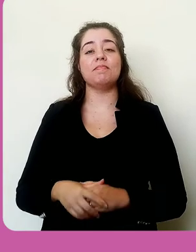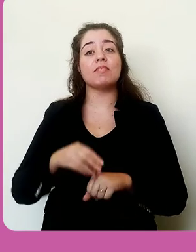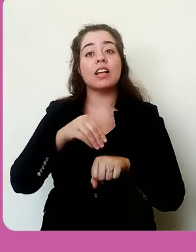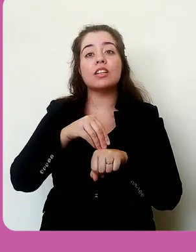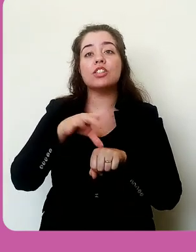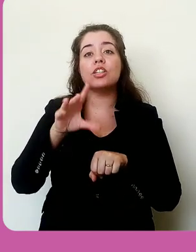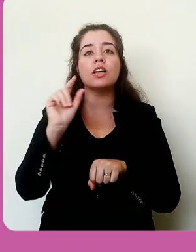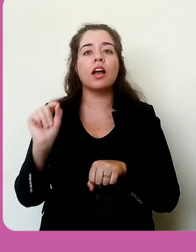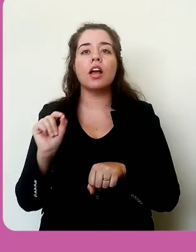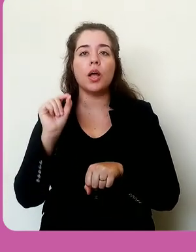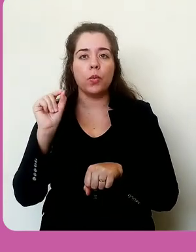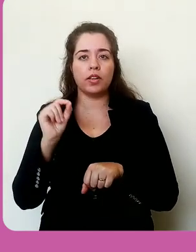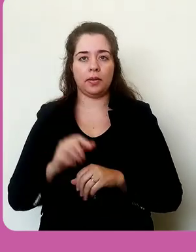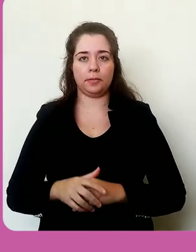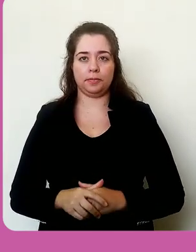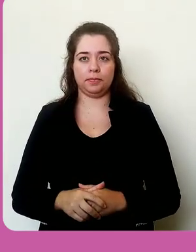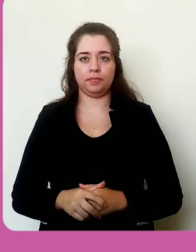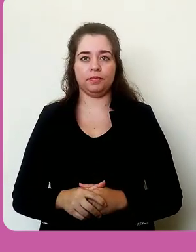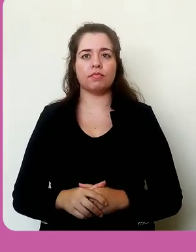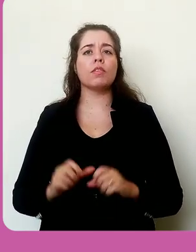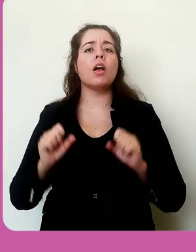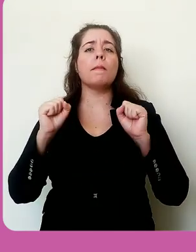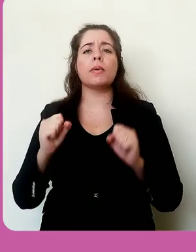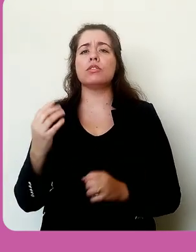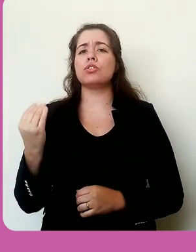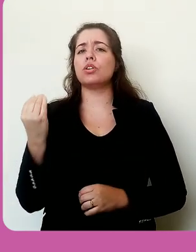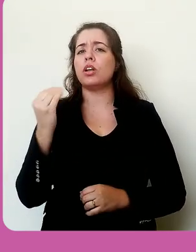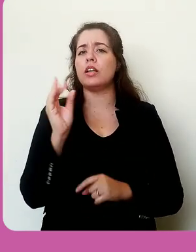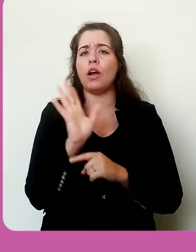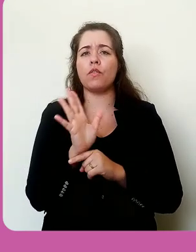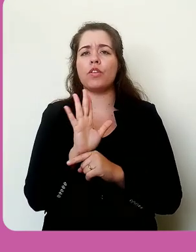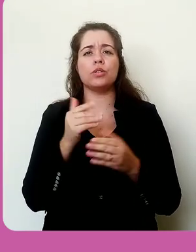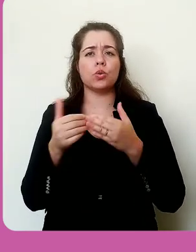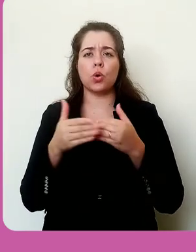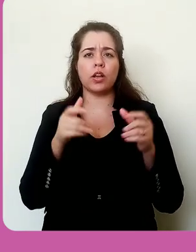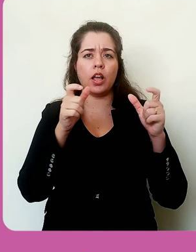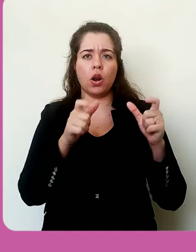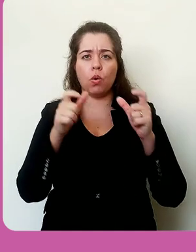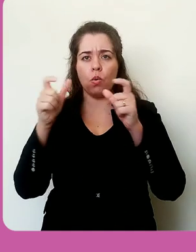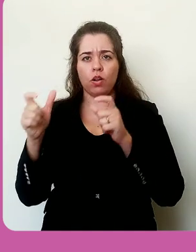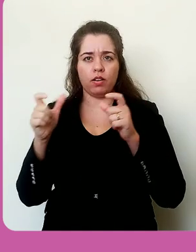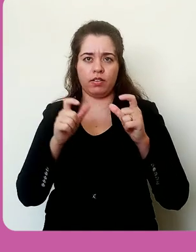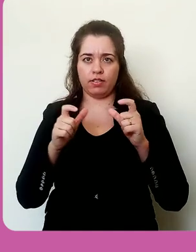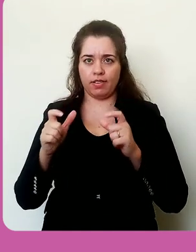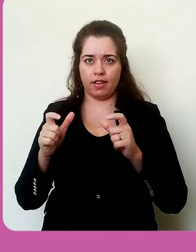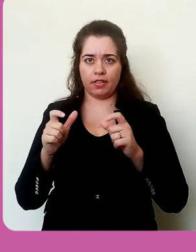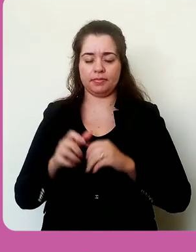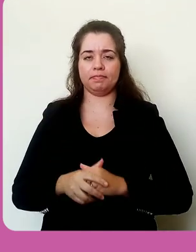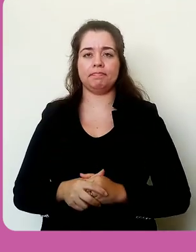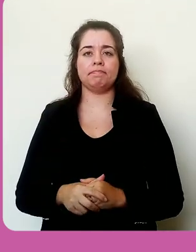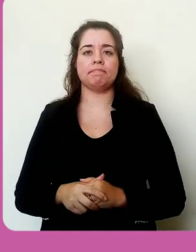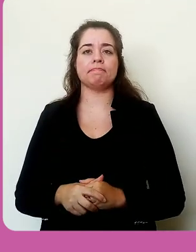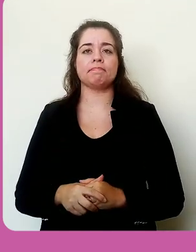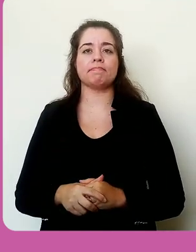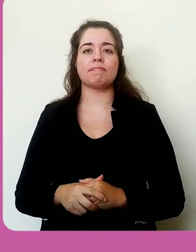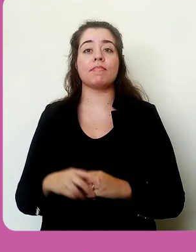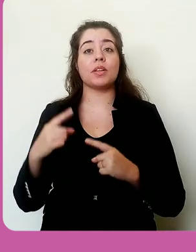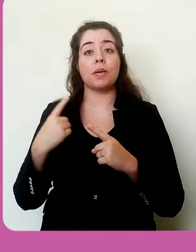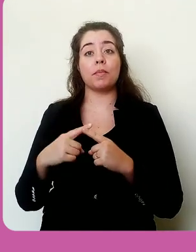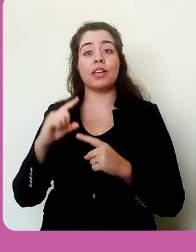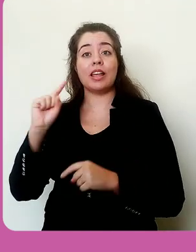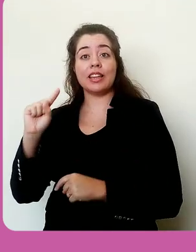coloque o vídeo em qualquer pedaço aqui do seu código, tá? Não precisa colocar vídeos.